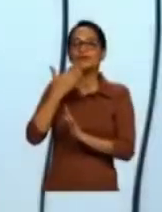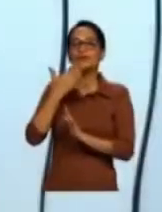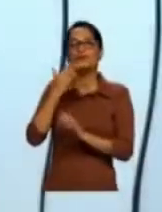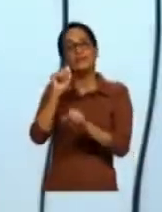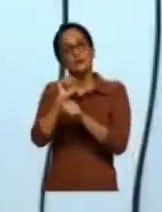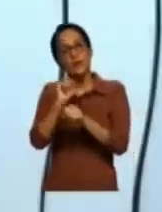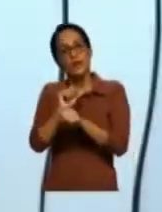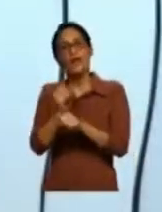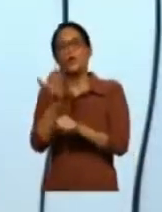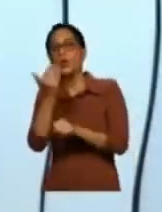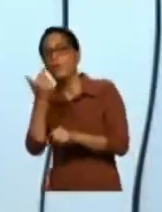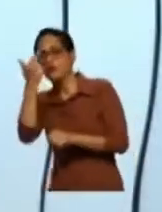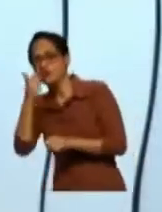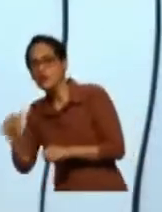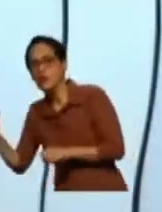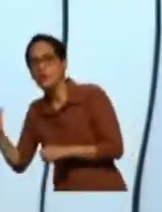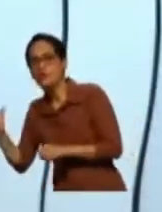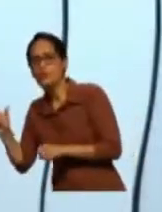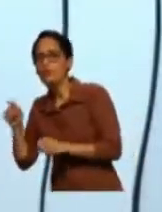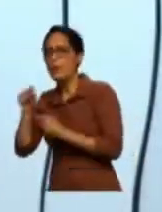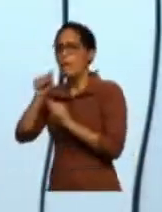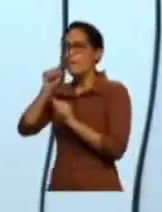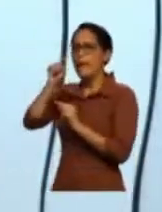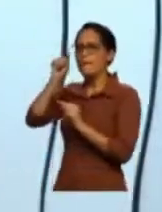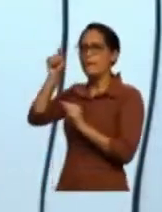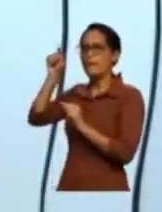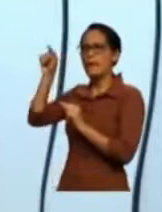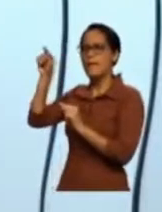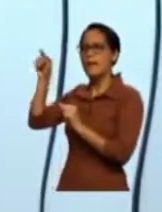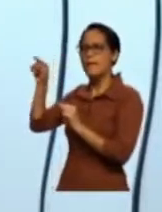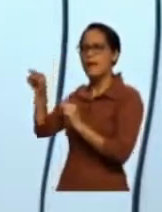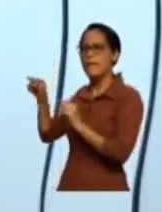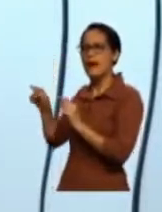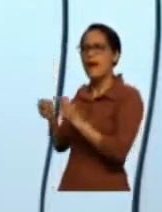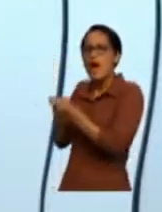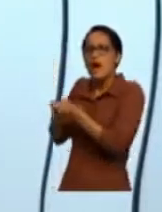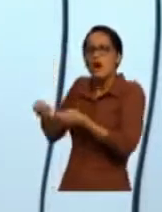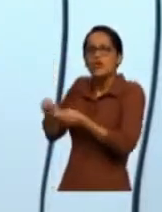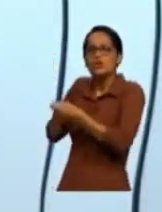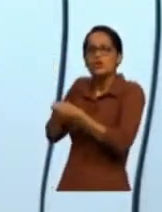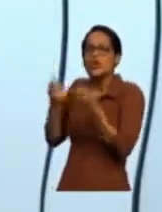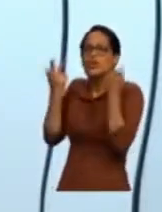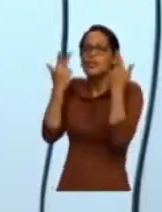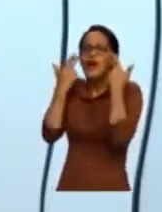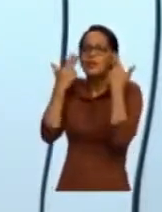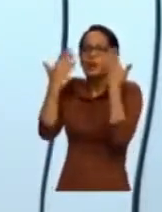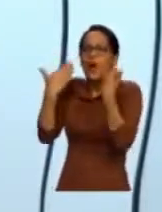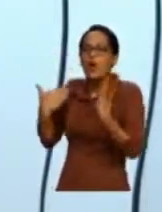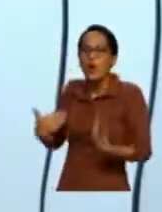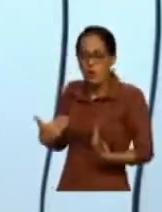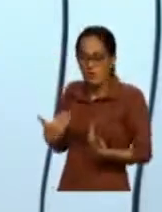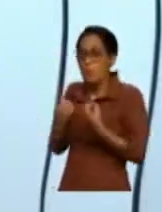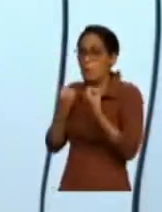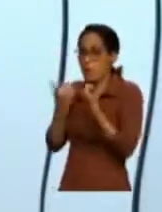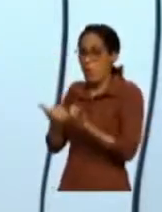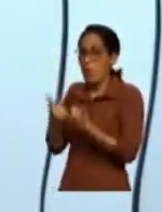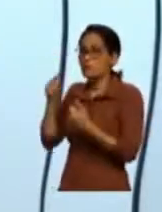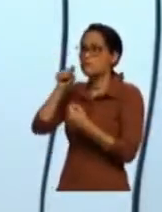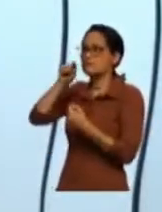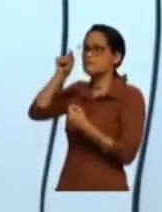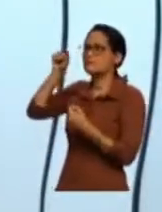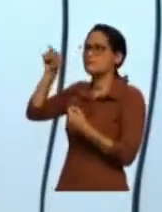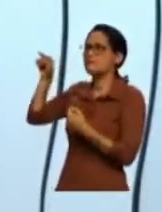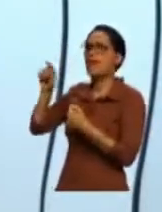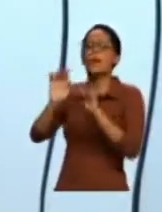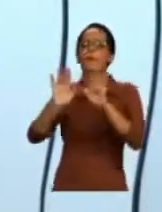refeição. Isso é um hormônio, isso, gente, é um controle natural do nosso corpo. Mas e aí, Vinícius, onde que a diabetes